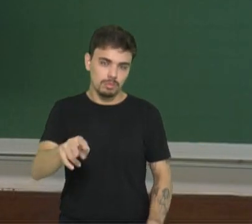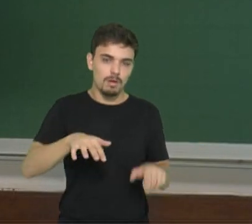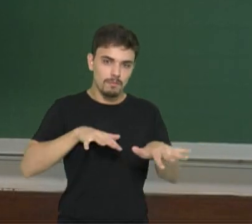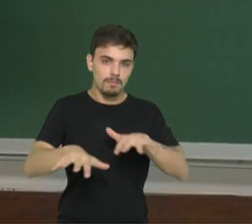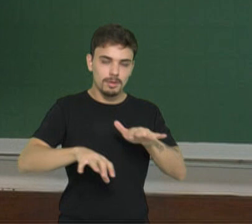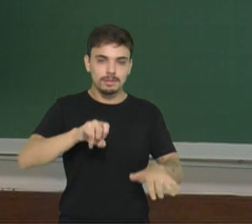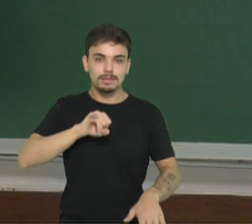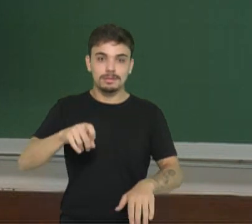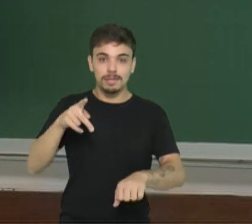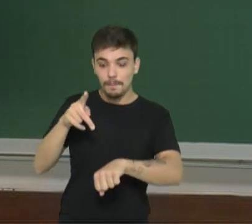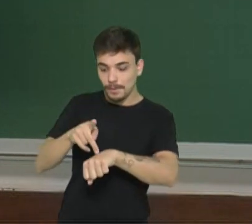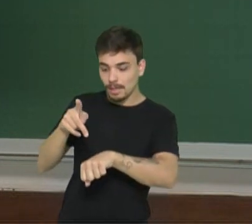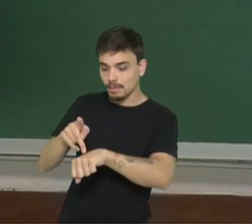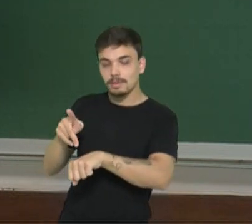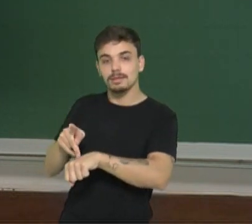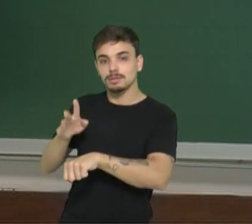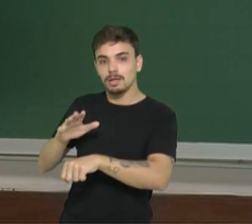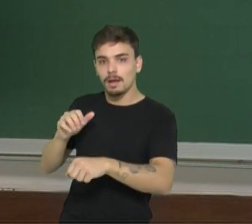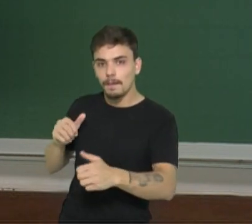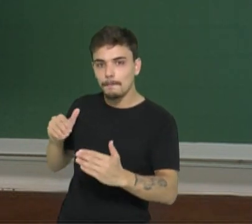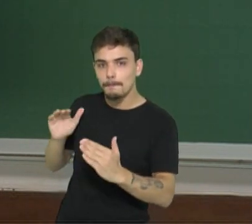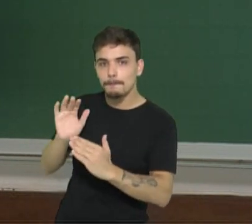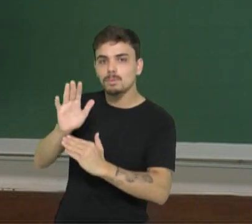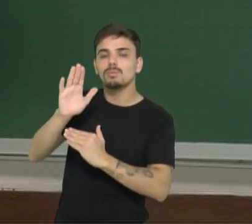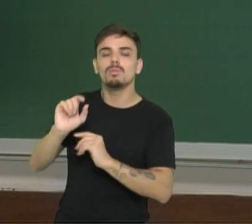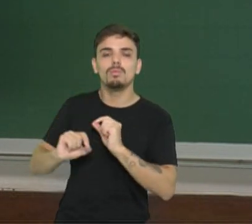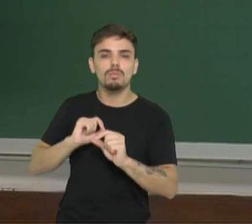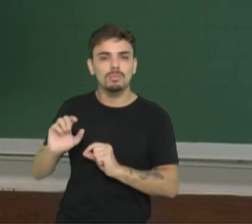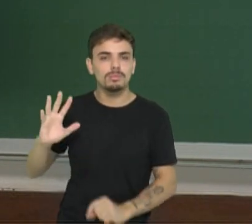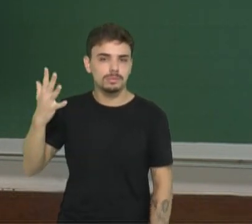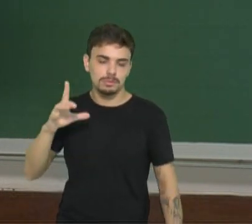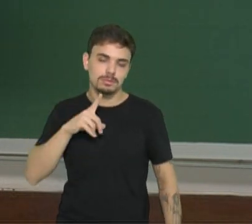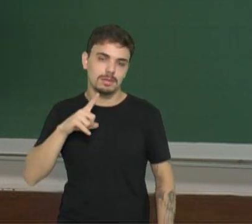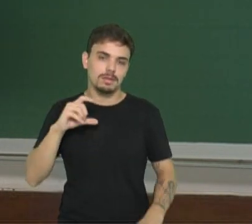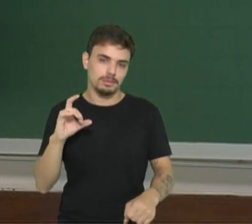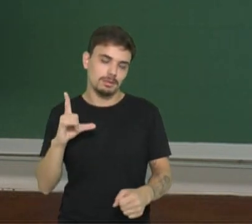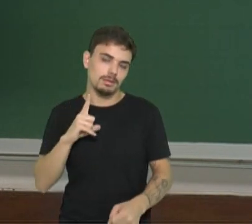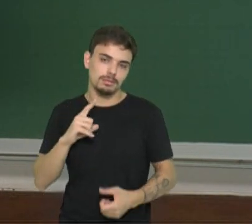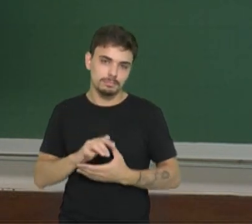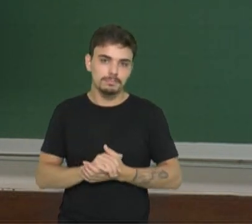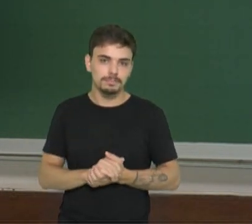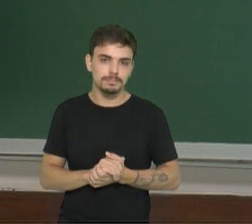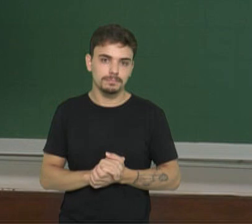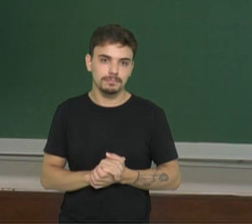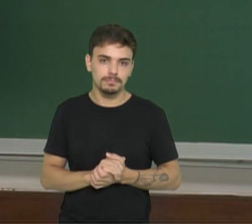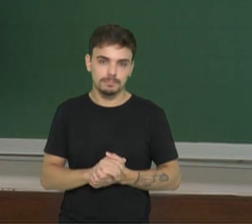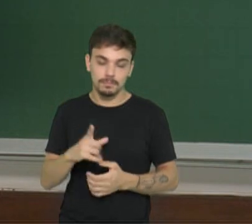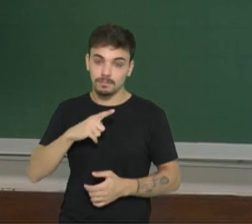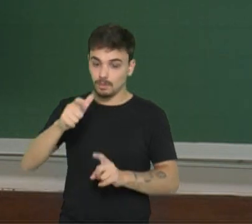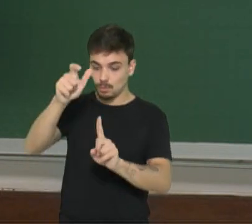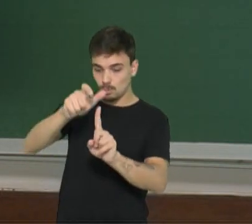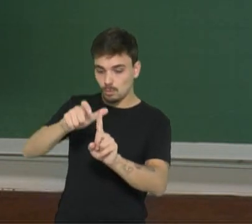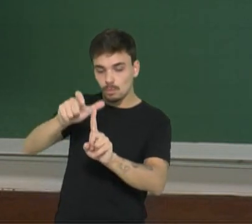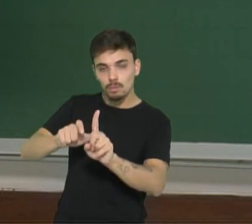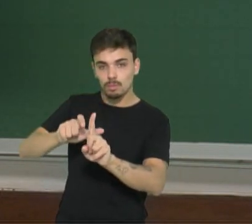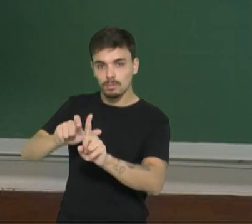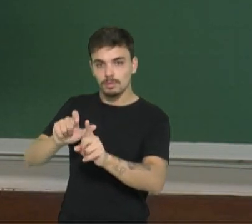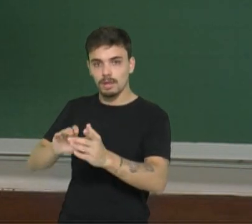ele bateu naquelas pedras, o que aconteceu? Acaba, né, que o corpo dele acaba